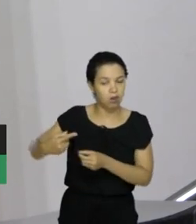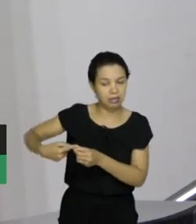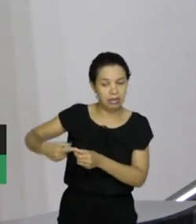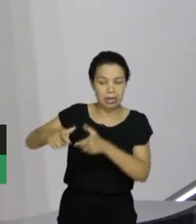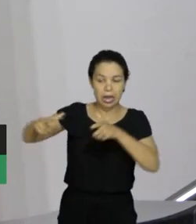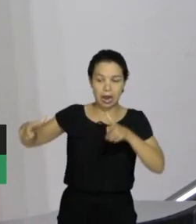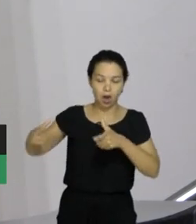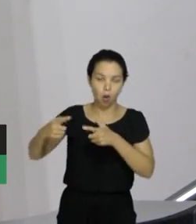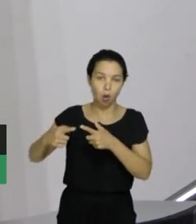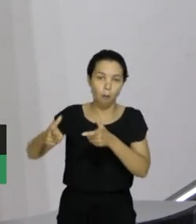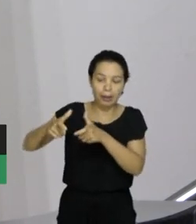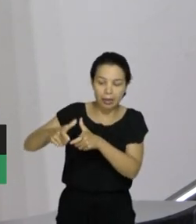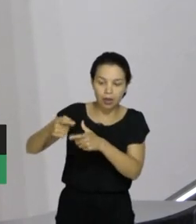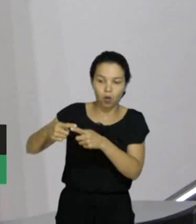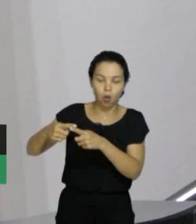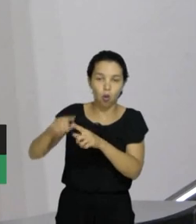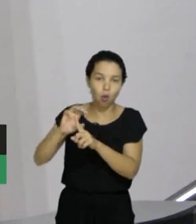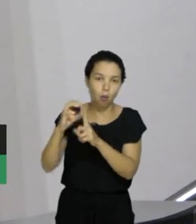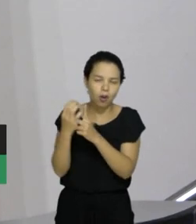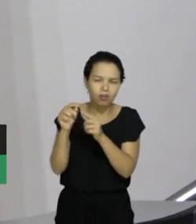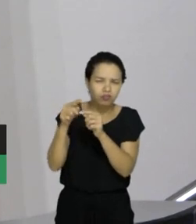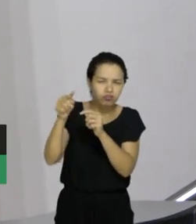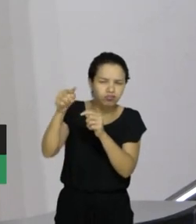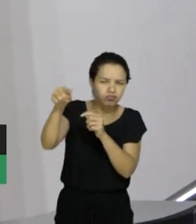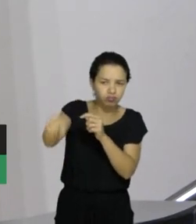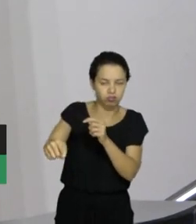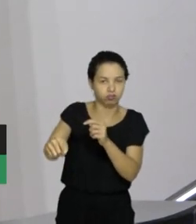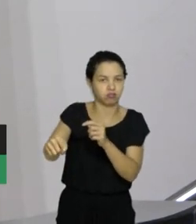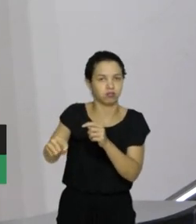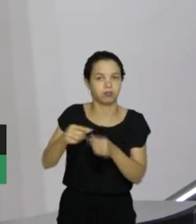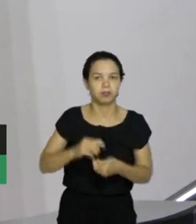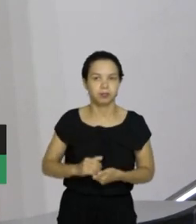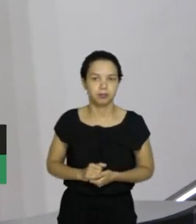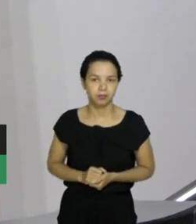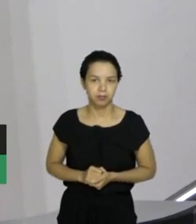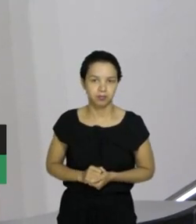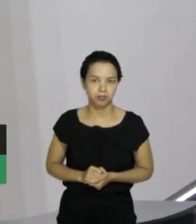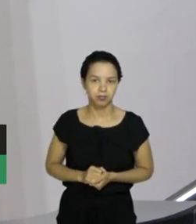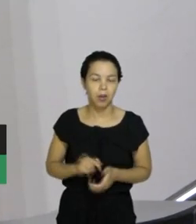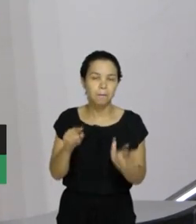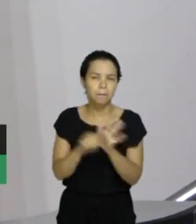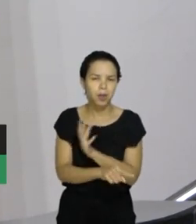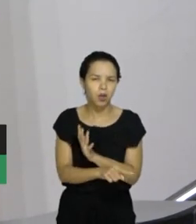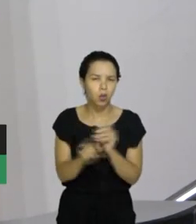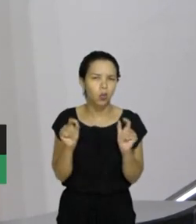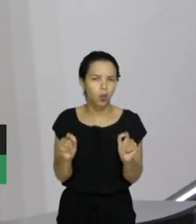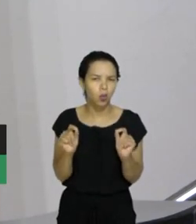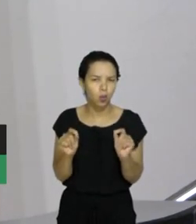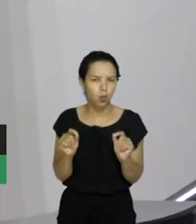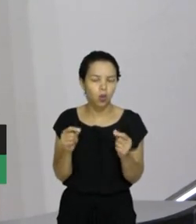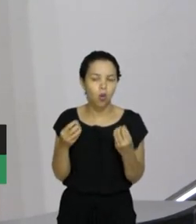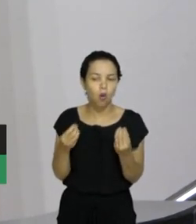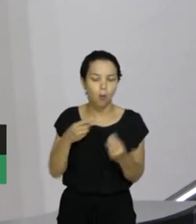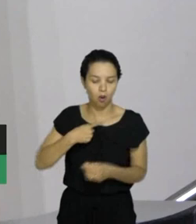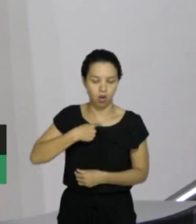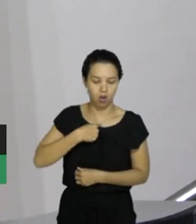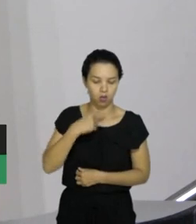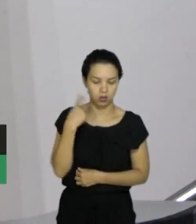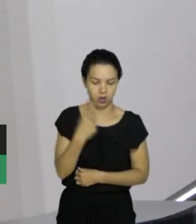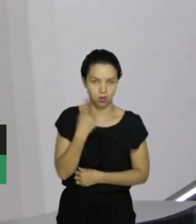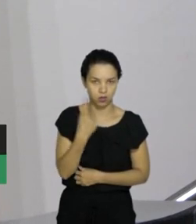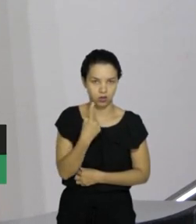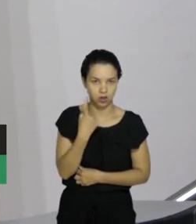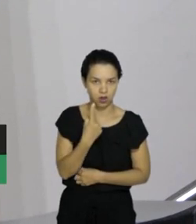comunidades no interior bem e a pergunta é como é que eu como deputada posso fazer